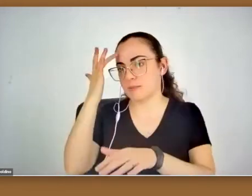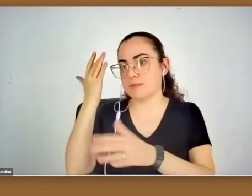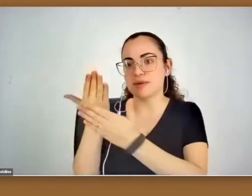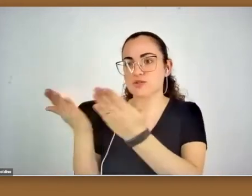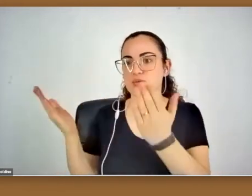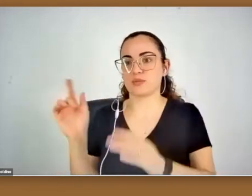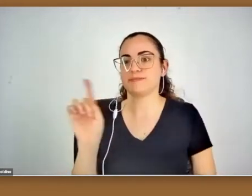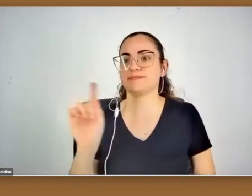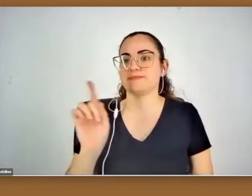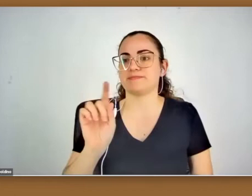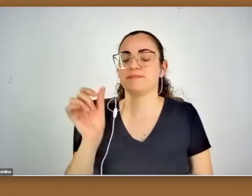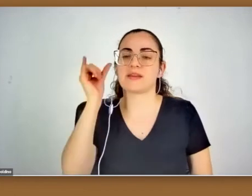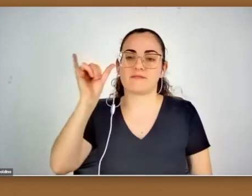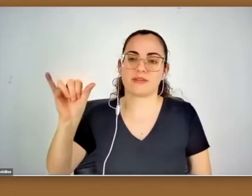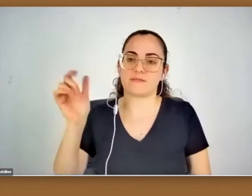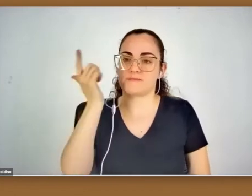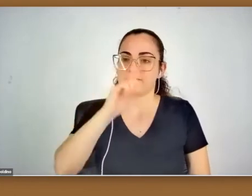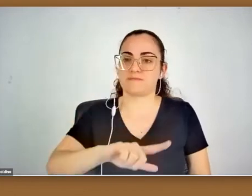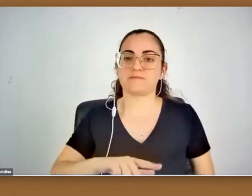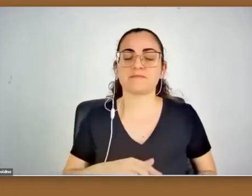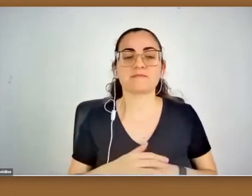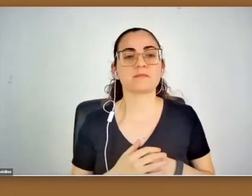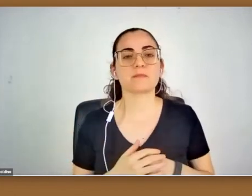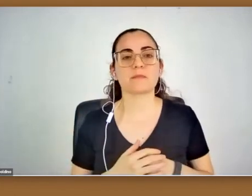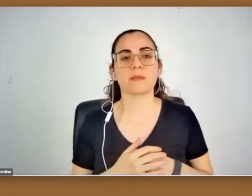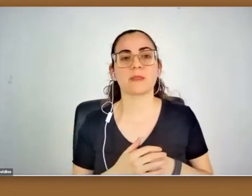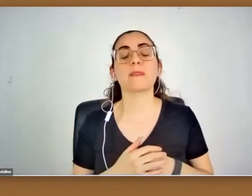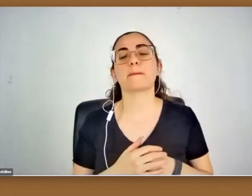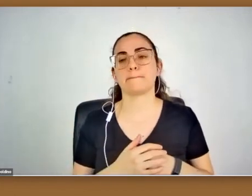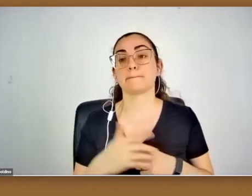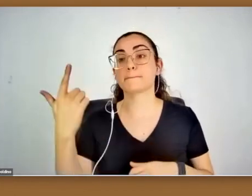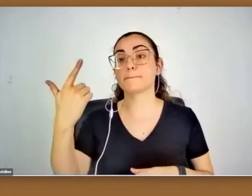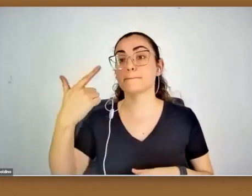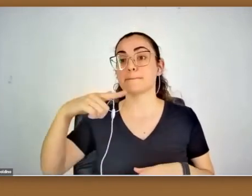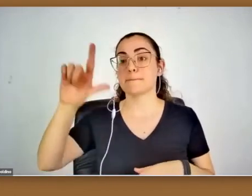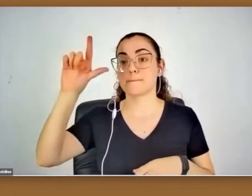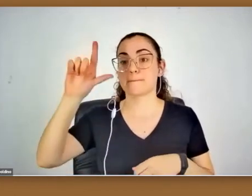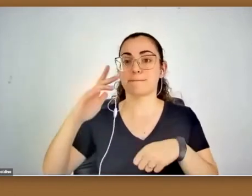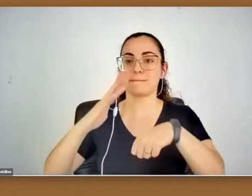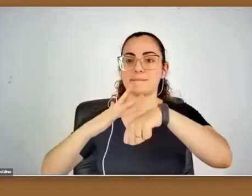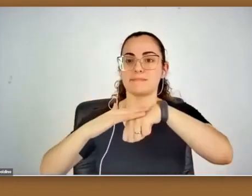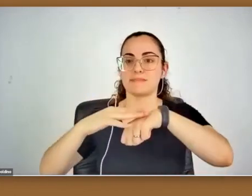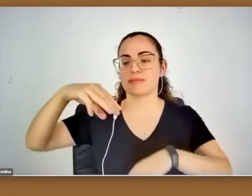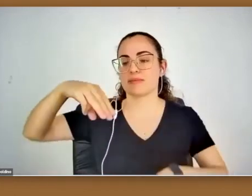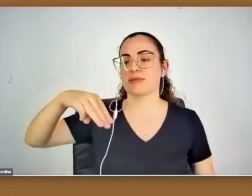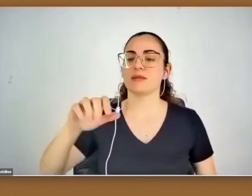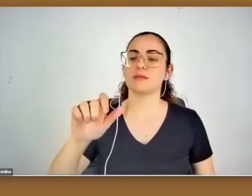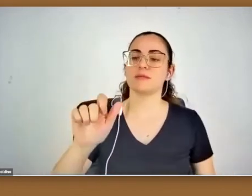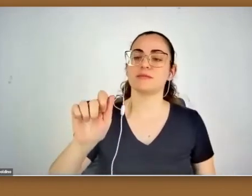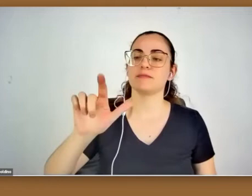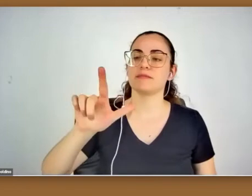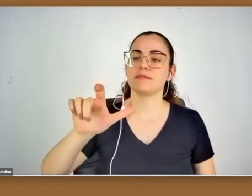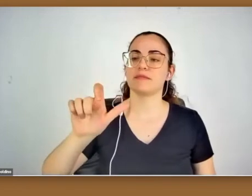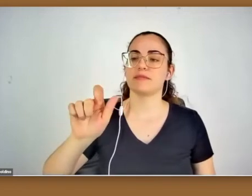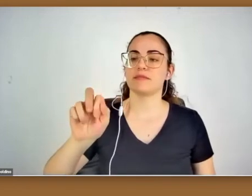Malária também é outra doença importante no Brasil. Vocês vão ver que tem muita malária, né? Lá na região do